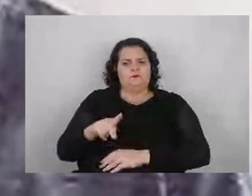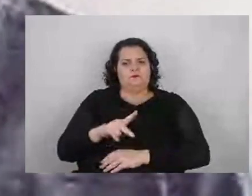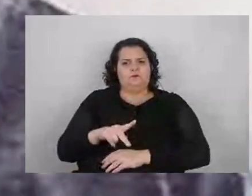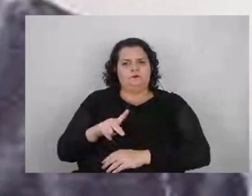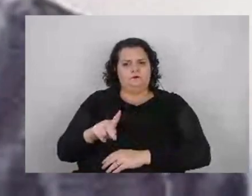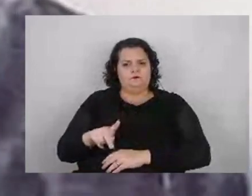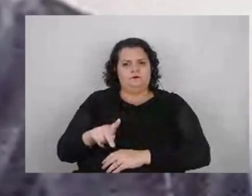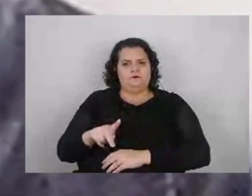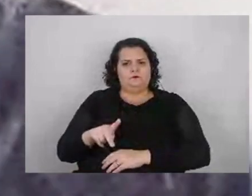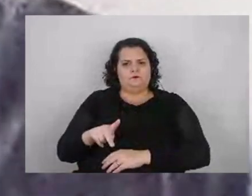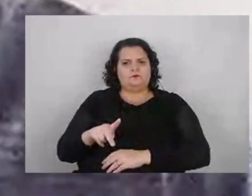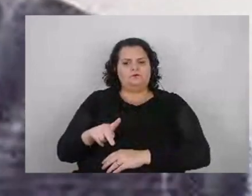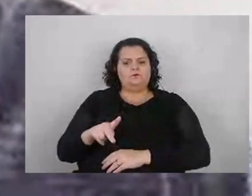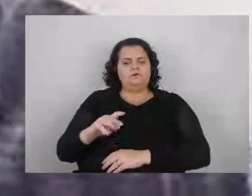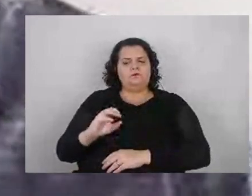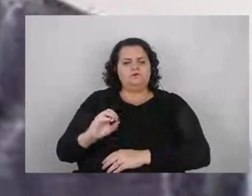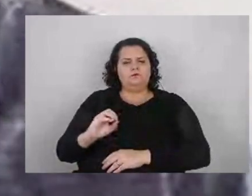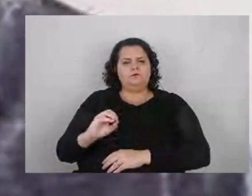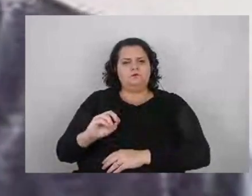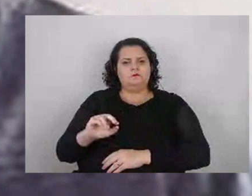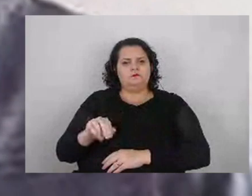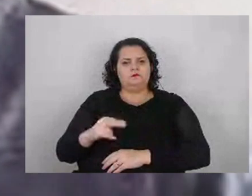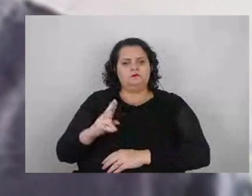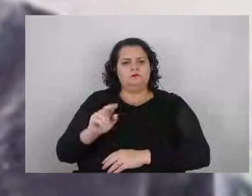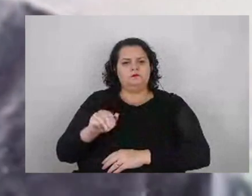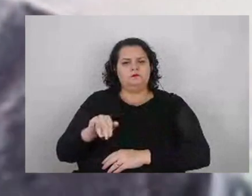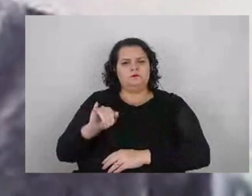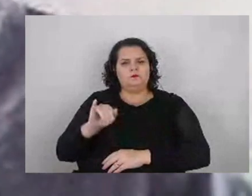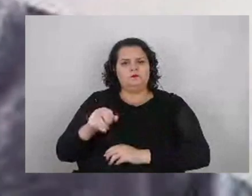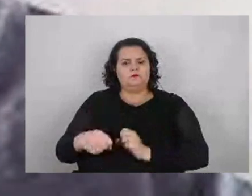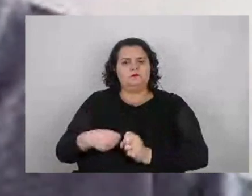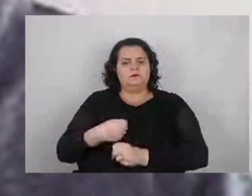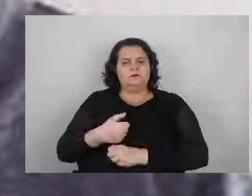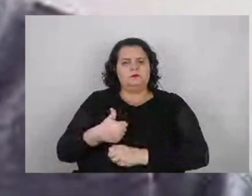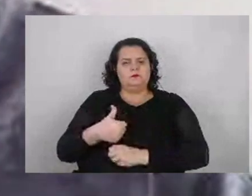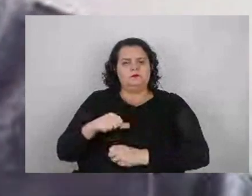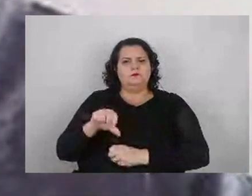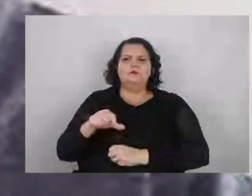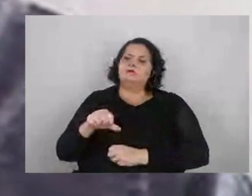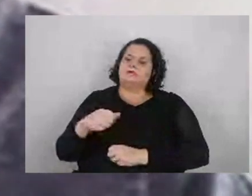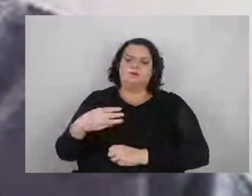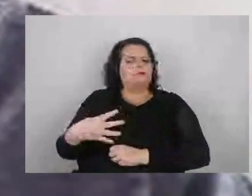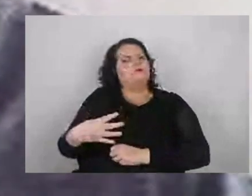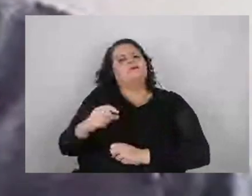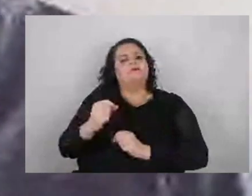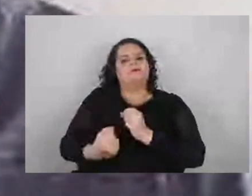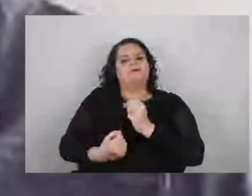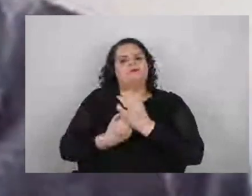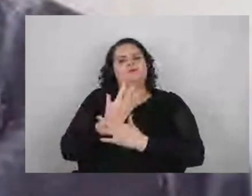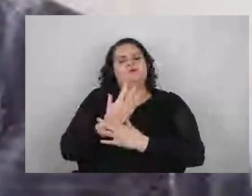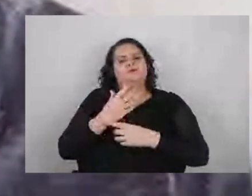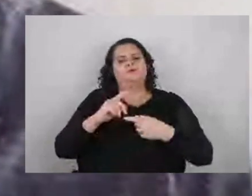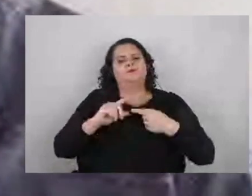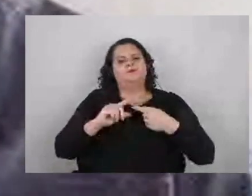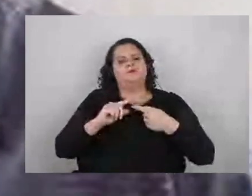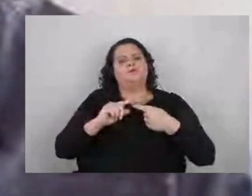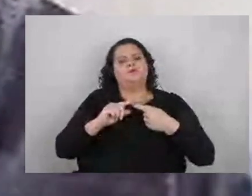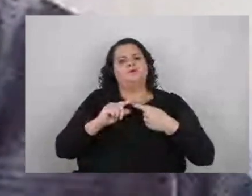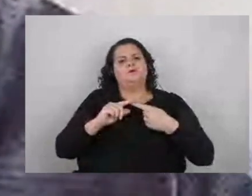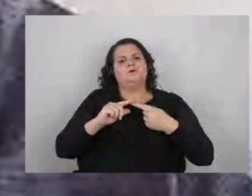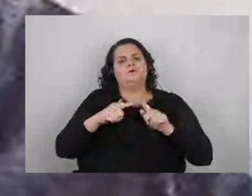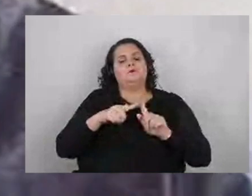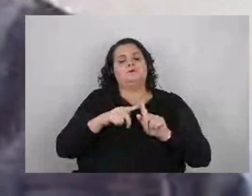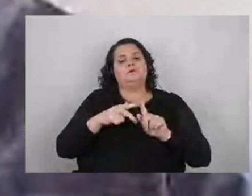Oshumi, em 1994, em que desvendou o primeiro gene relacionado à autofagia, o